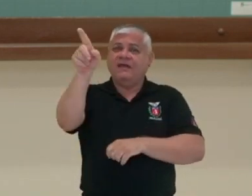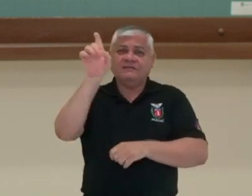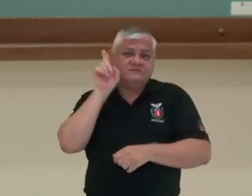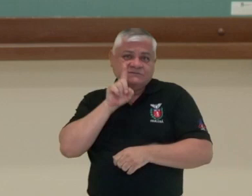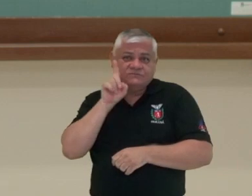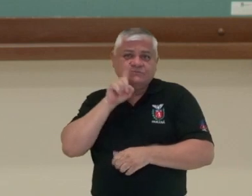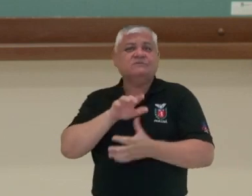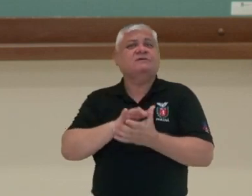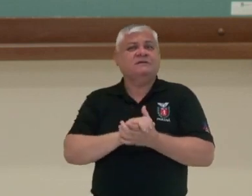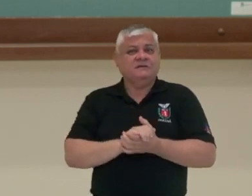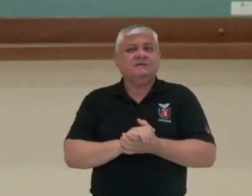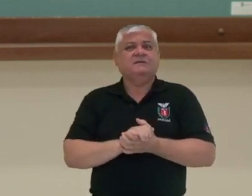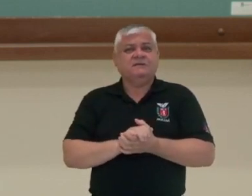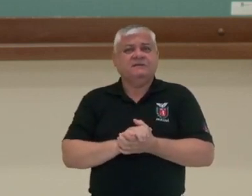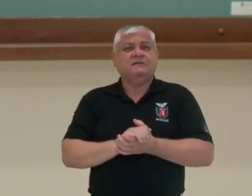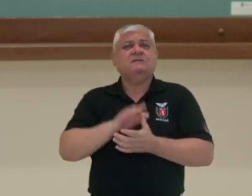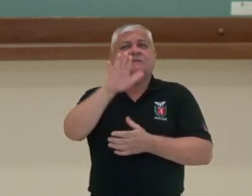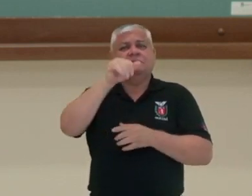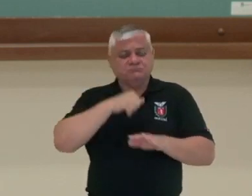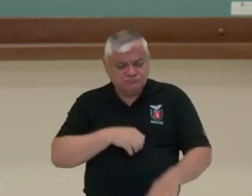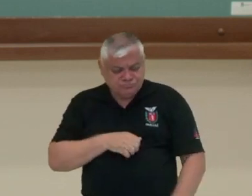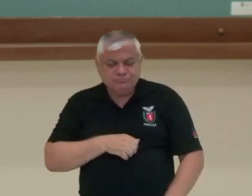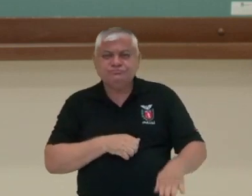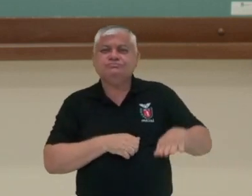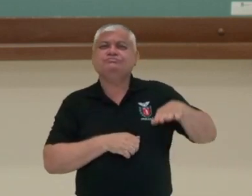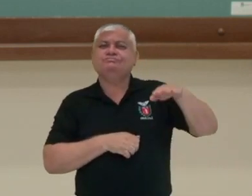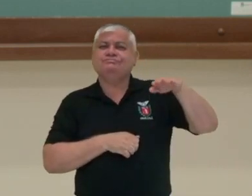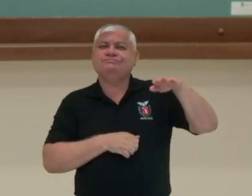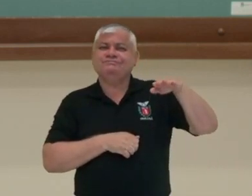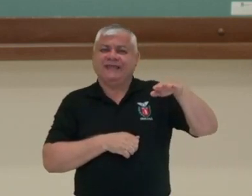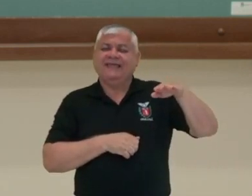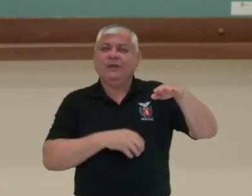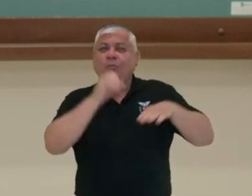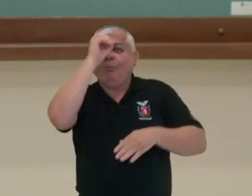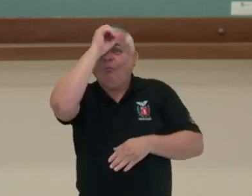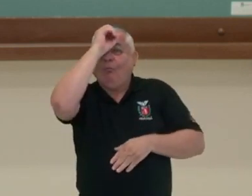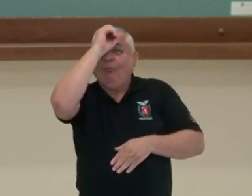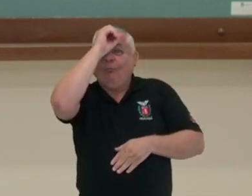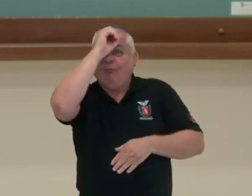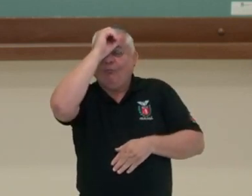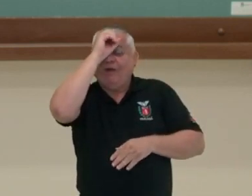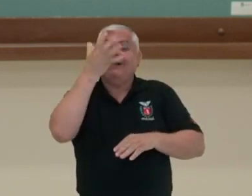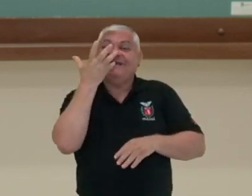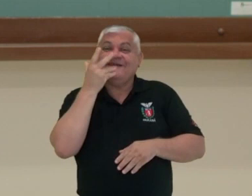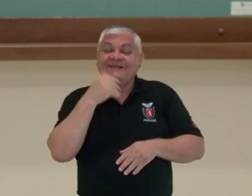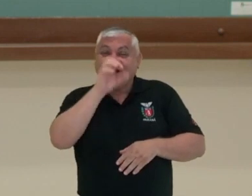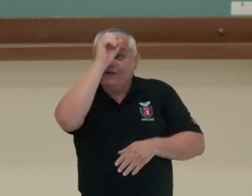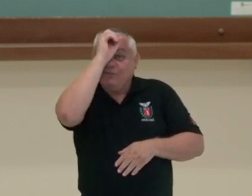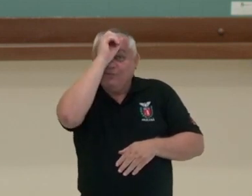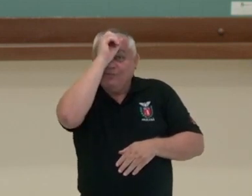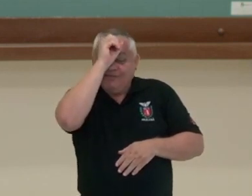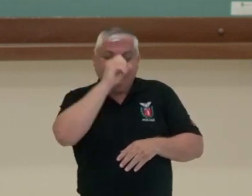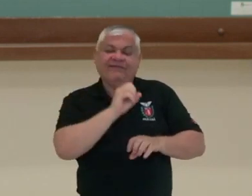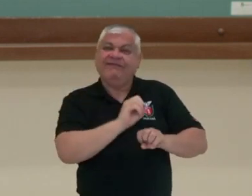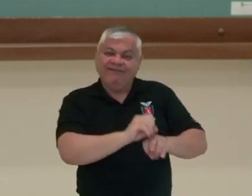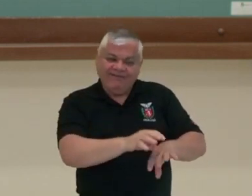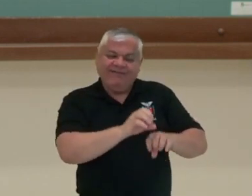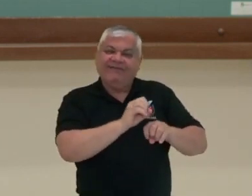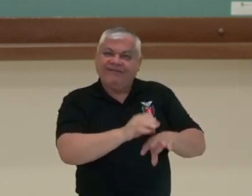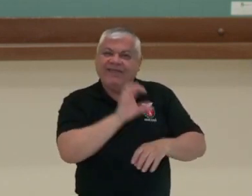Unidos desde a pré-escola. Então, as crianças aprendem, né,